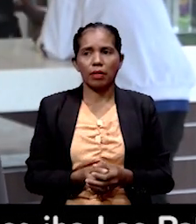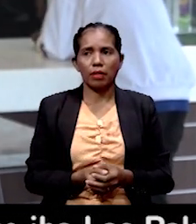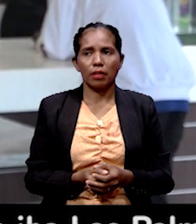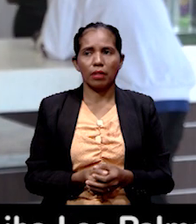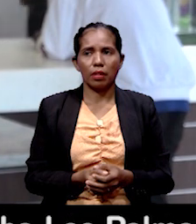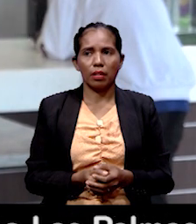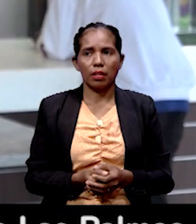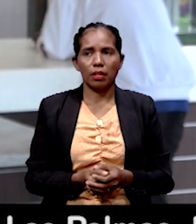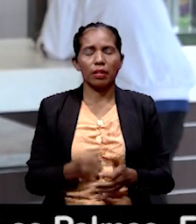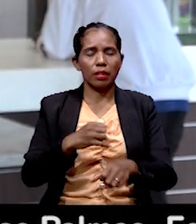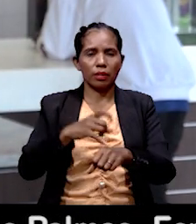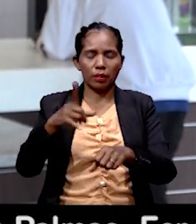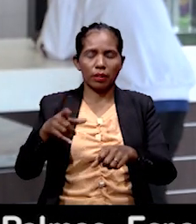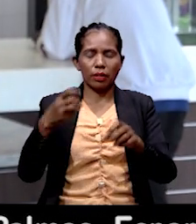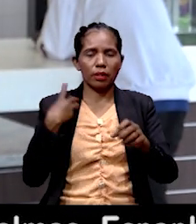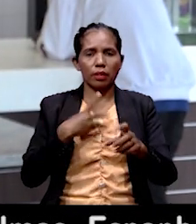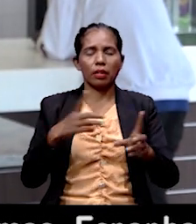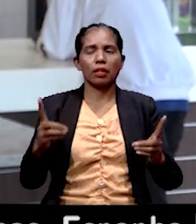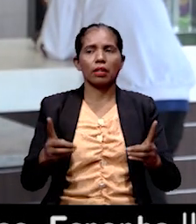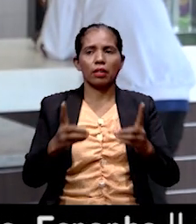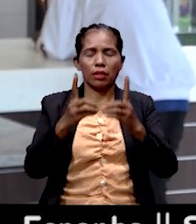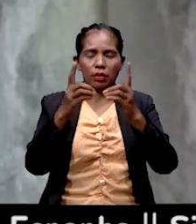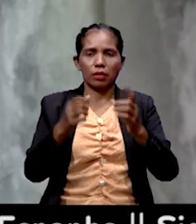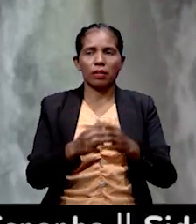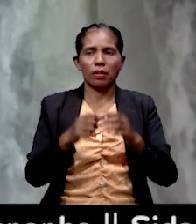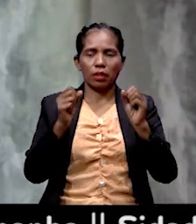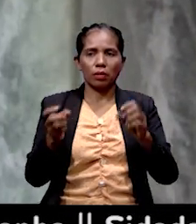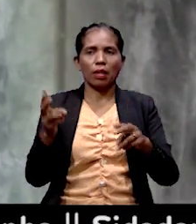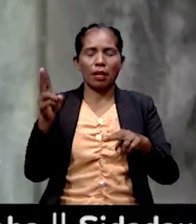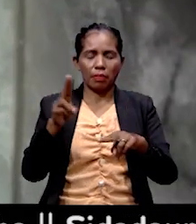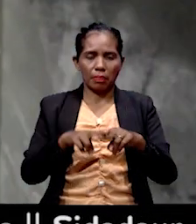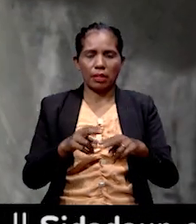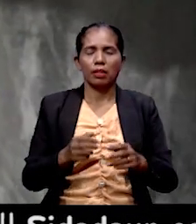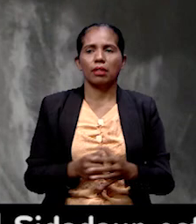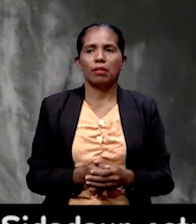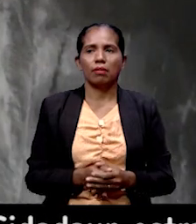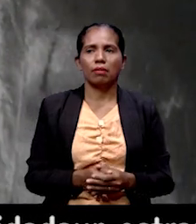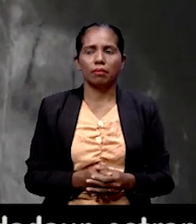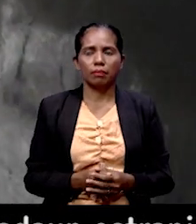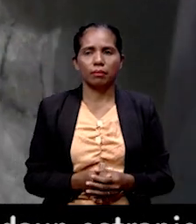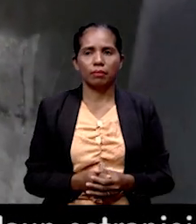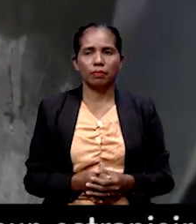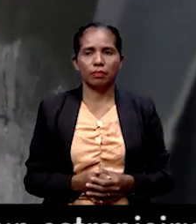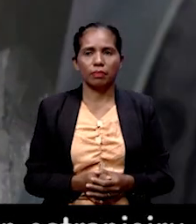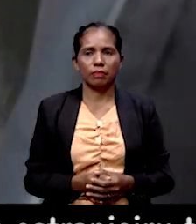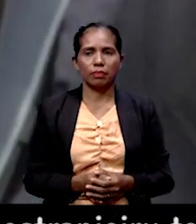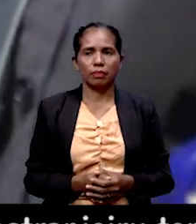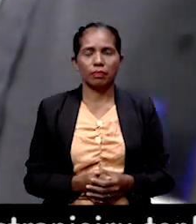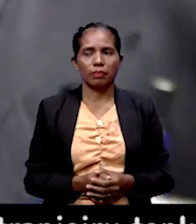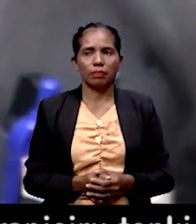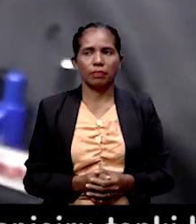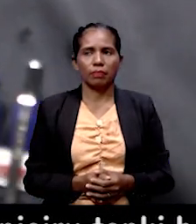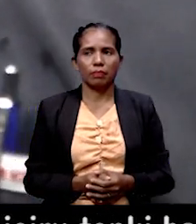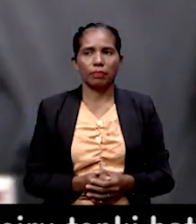ye internasional kata kita hasoru husi data idane atau spending idane nem ami heta terima susi idane atu